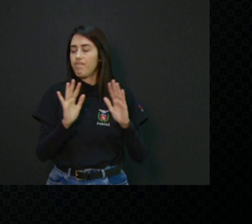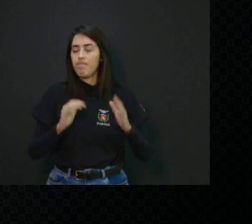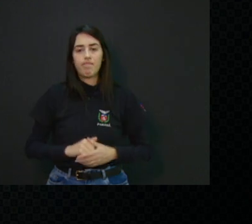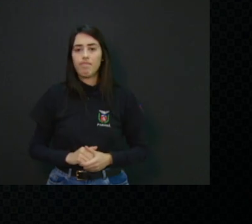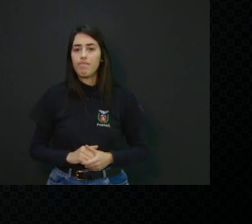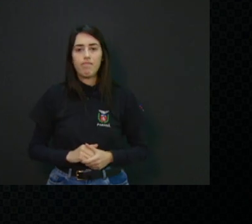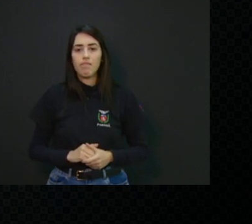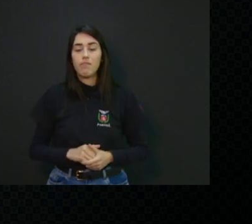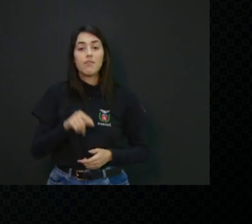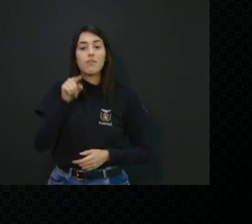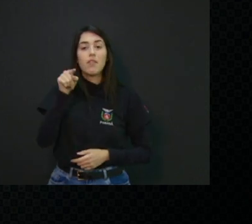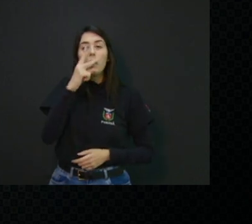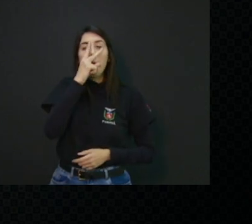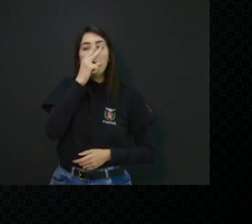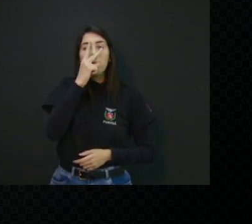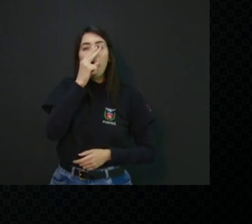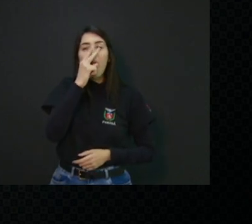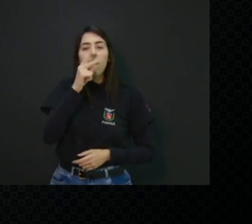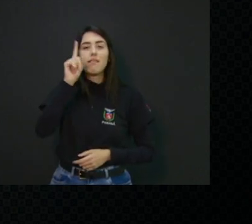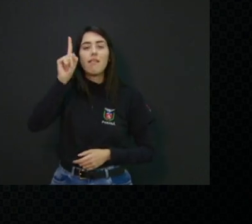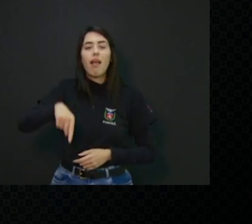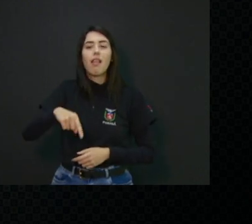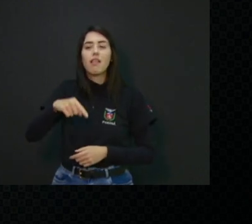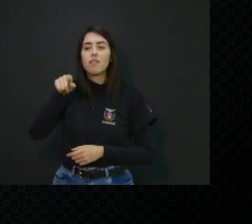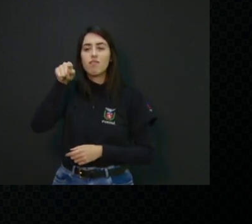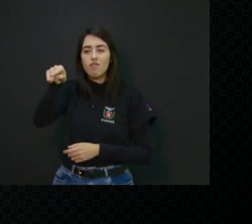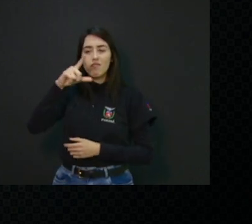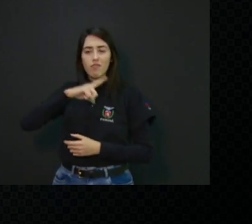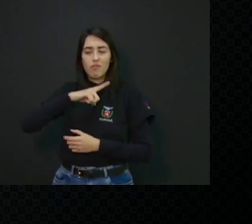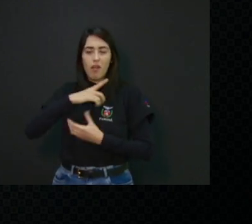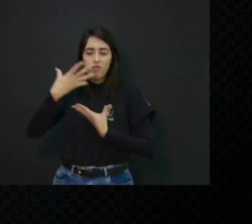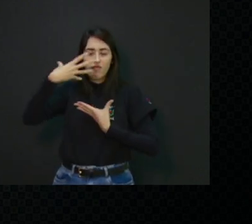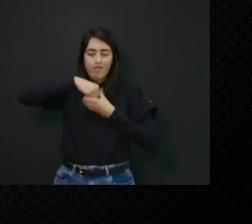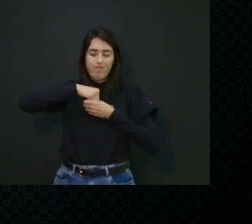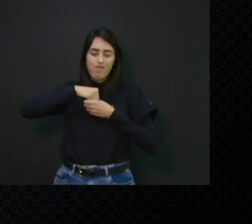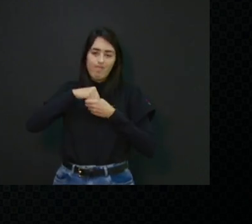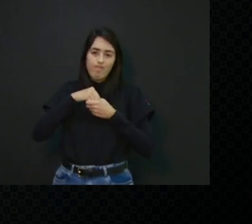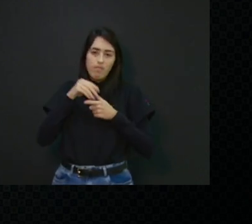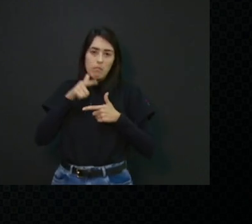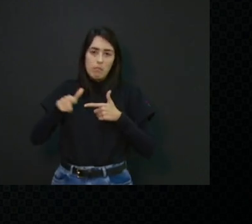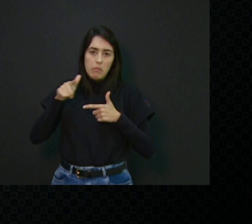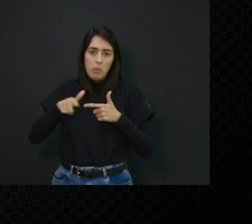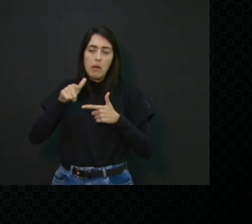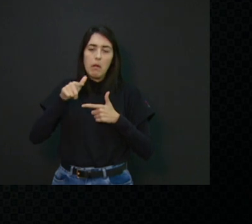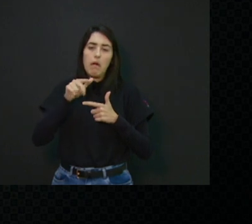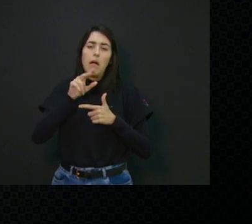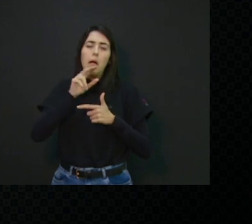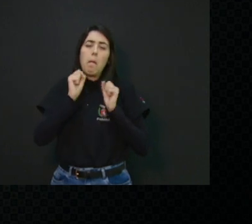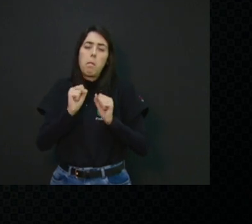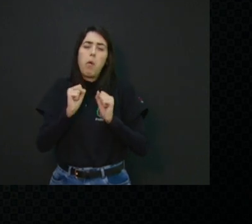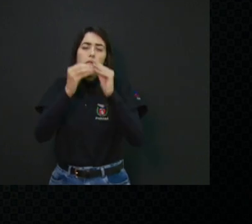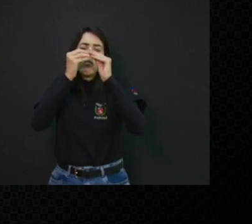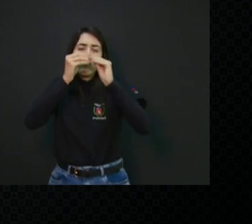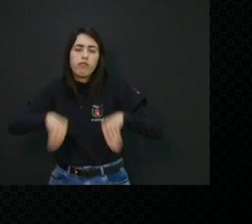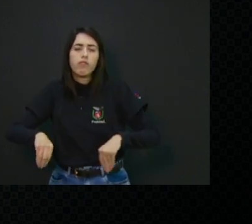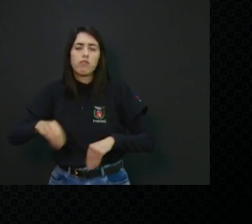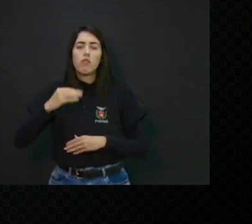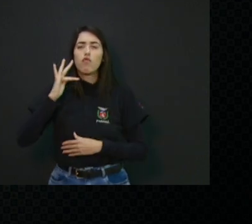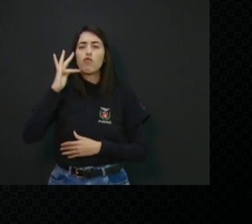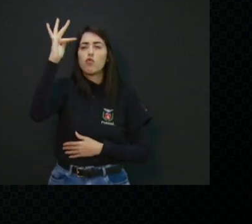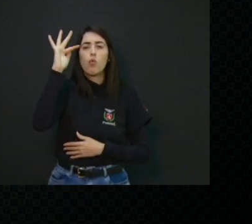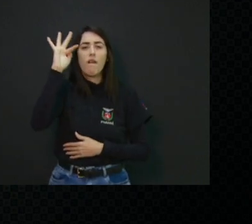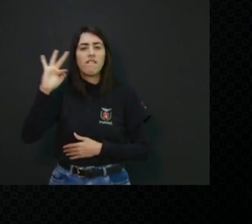ele é diminuir uma situação, uma problemática, né, em que vai interferir a vida acadêmica, a mobilidade,